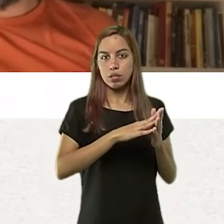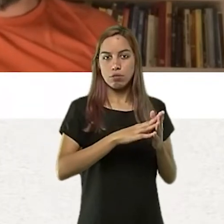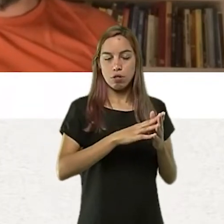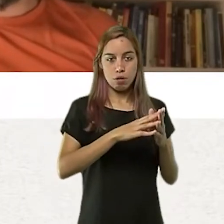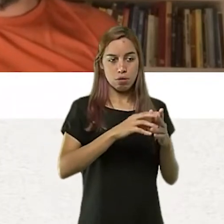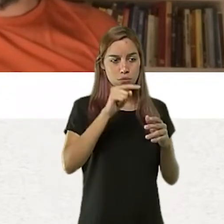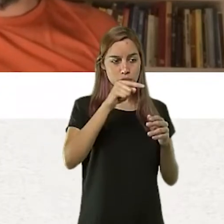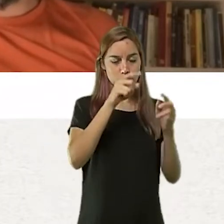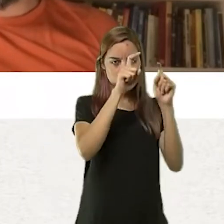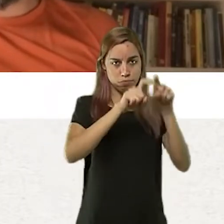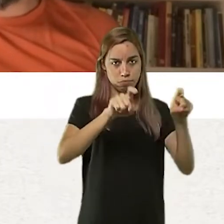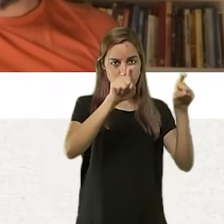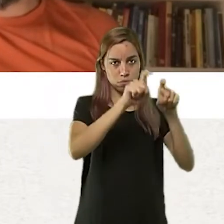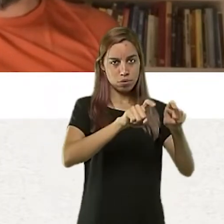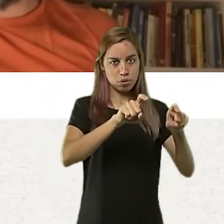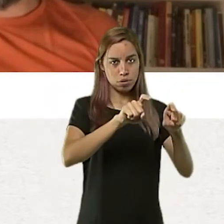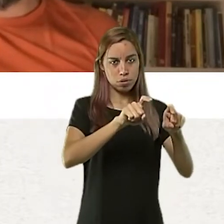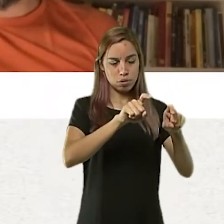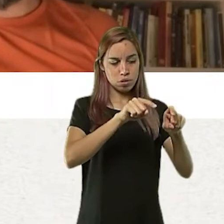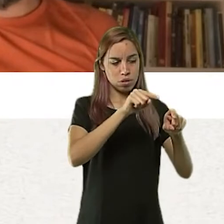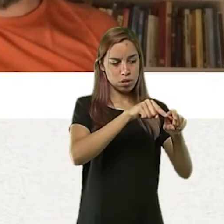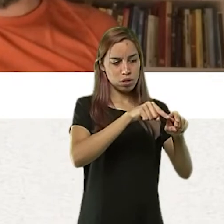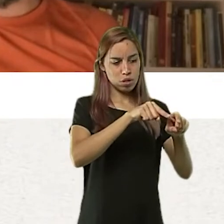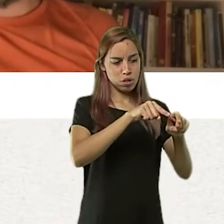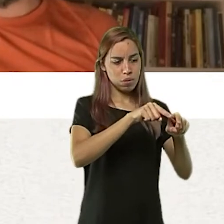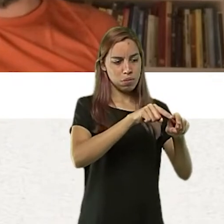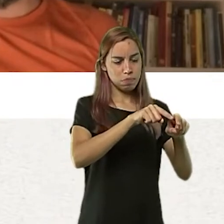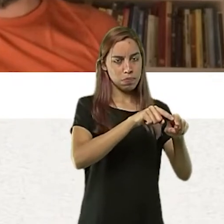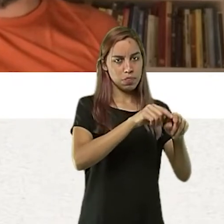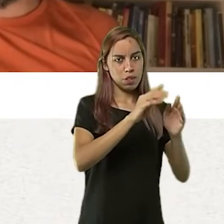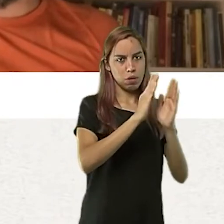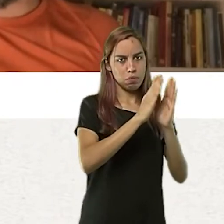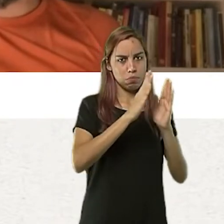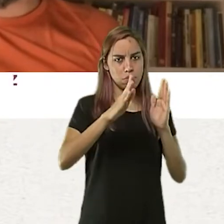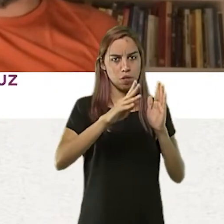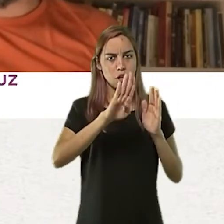que ele chamava da Biblioteca de Borges, que era o seguinte, era mais ou